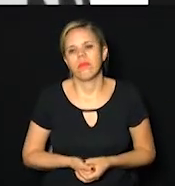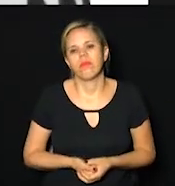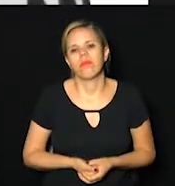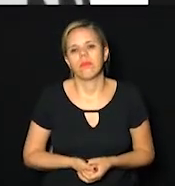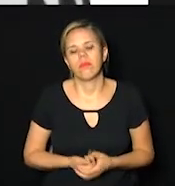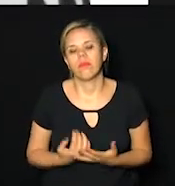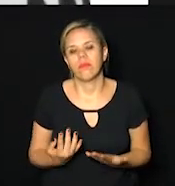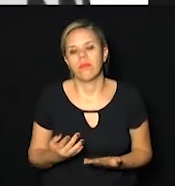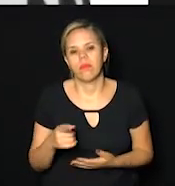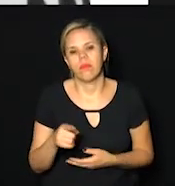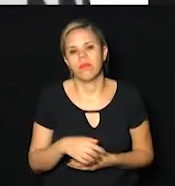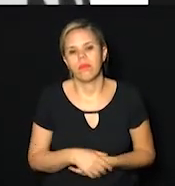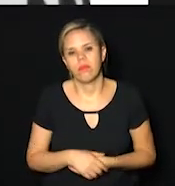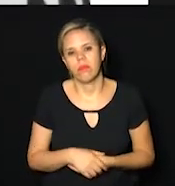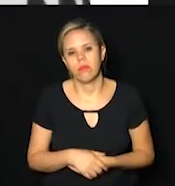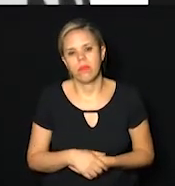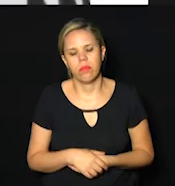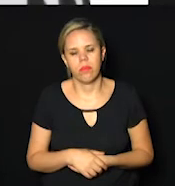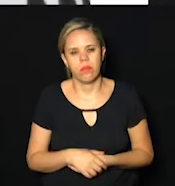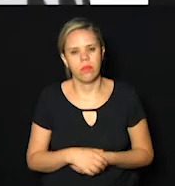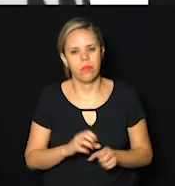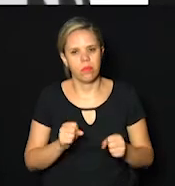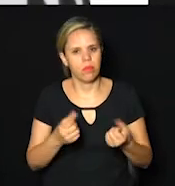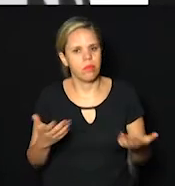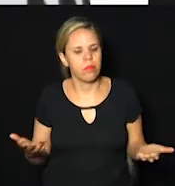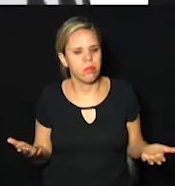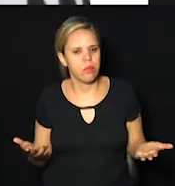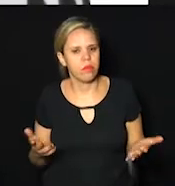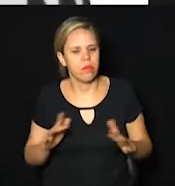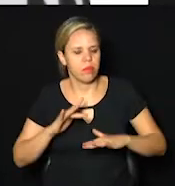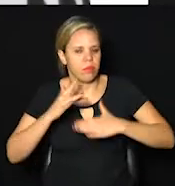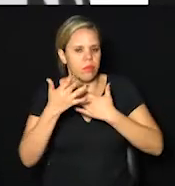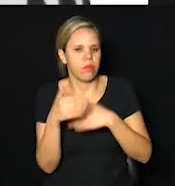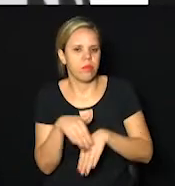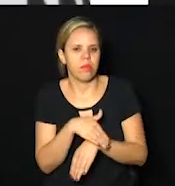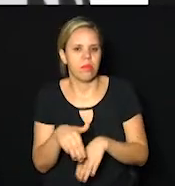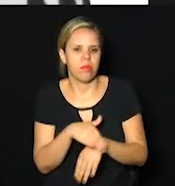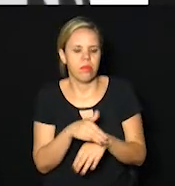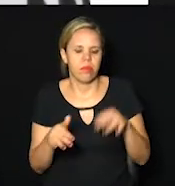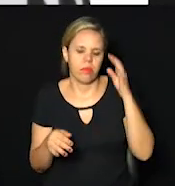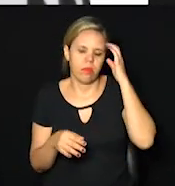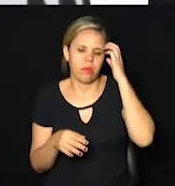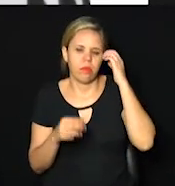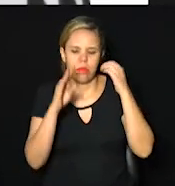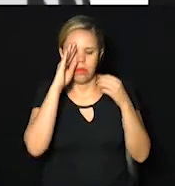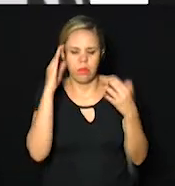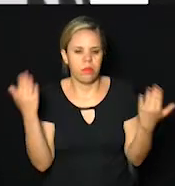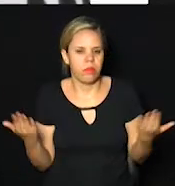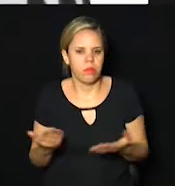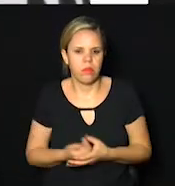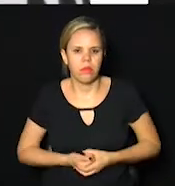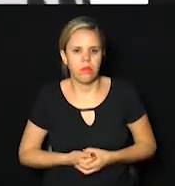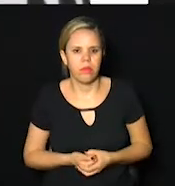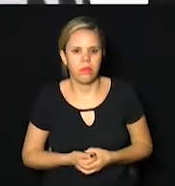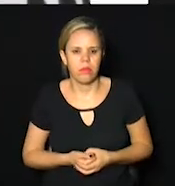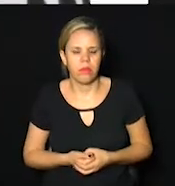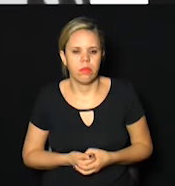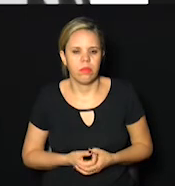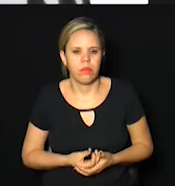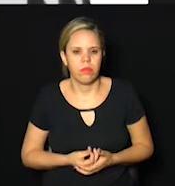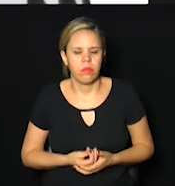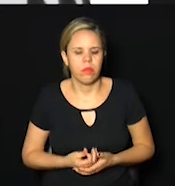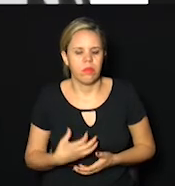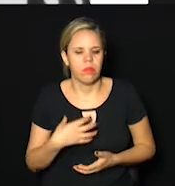quando um defensor te defende nas redes ou na rua, mas principalmente nas redes agora, né? Ele se